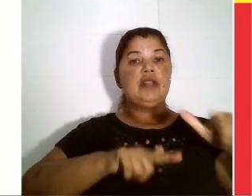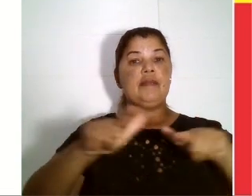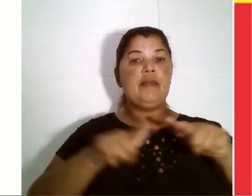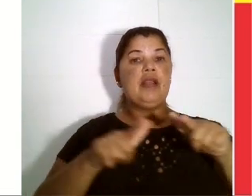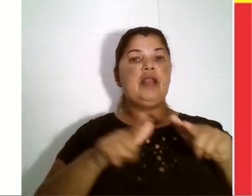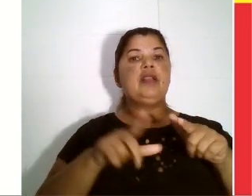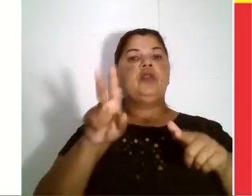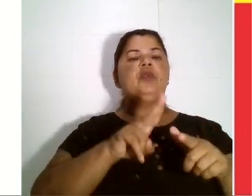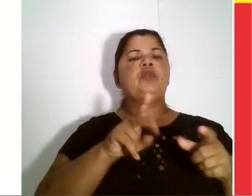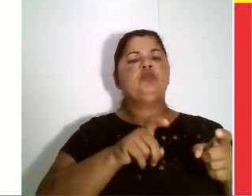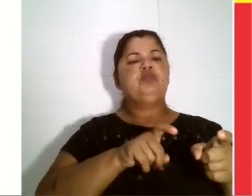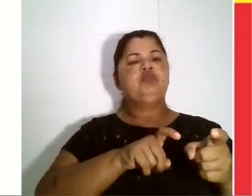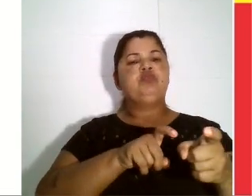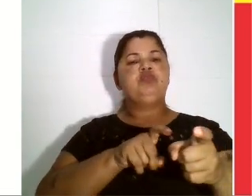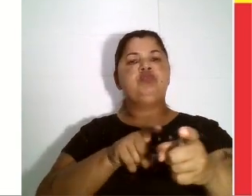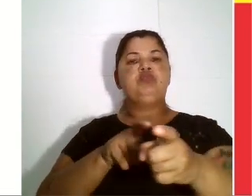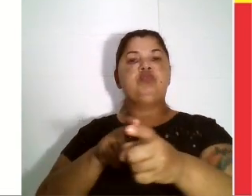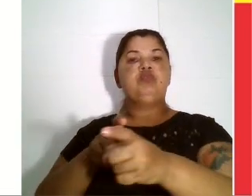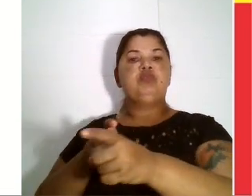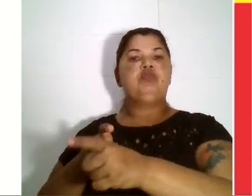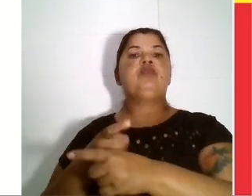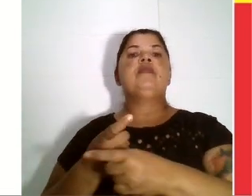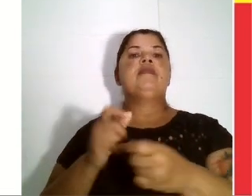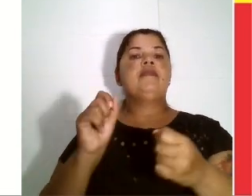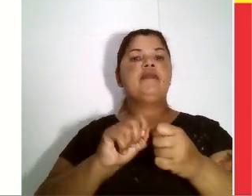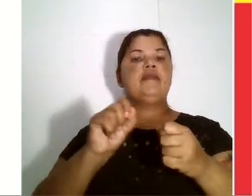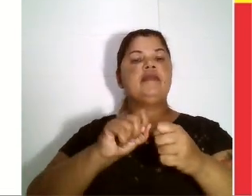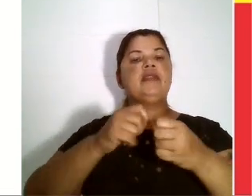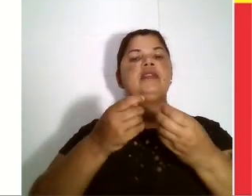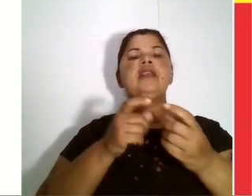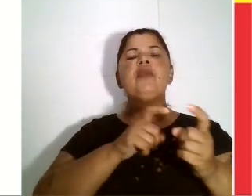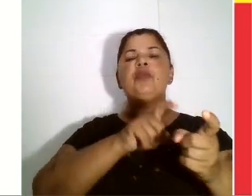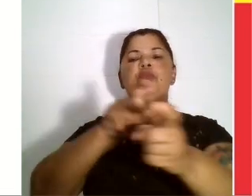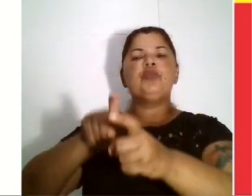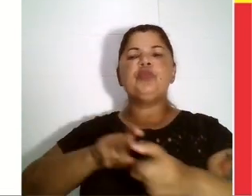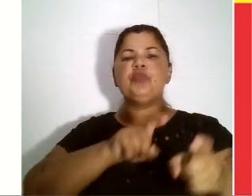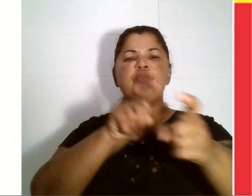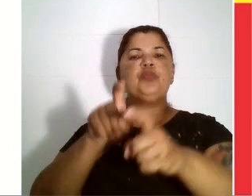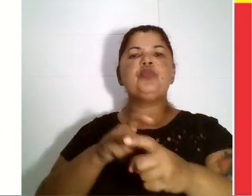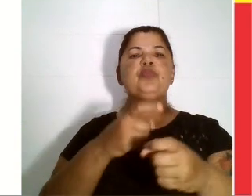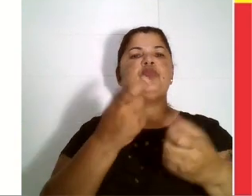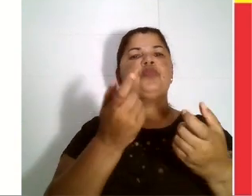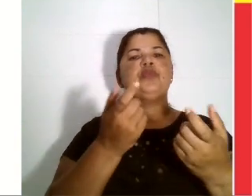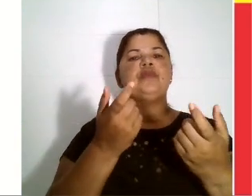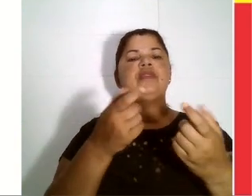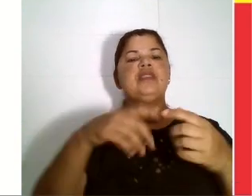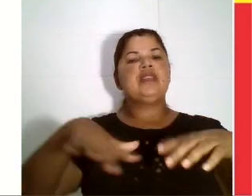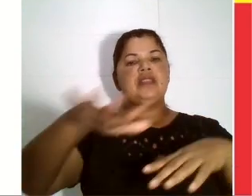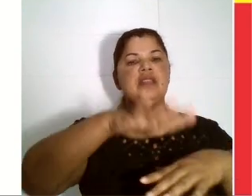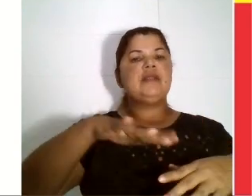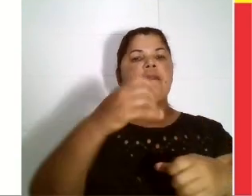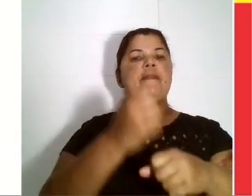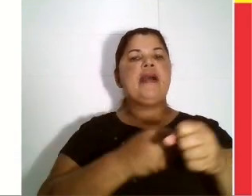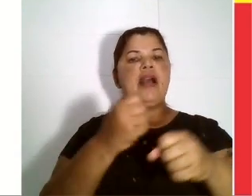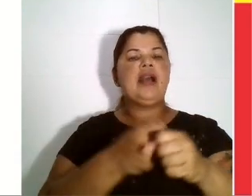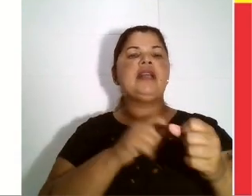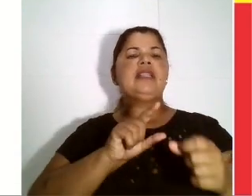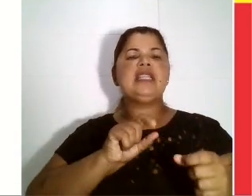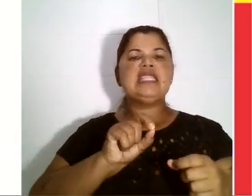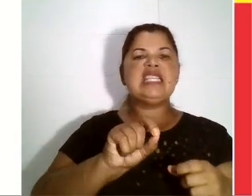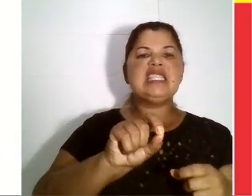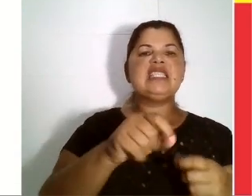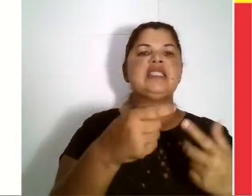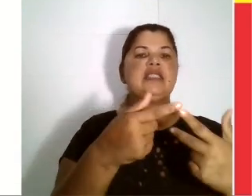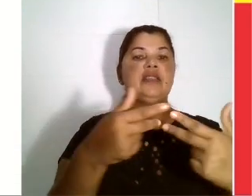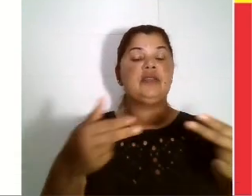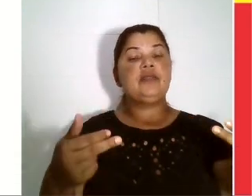né, utilizando aí borrifadores para pulverizar essa área e acabar deixando nutriente, matar